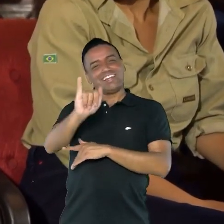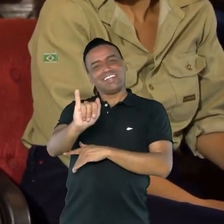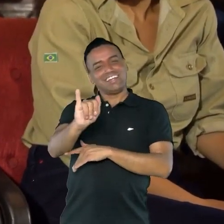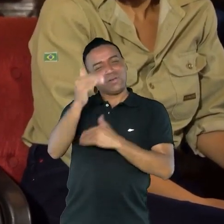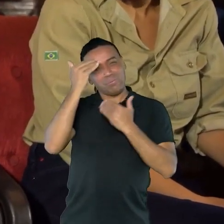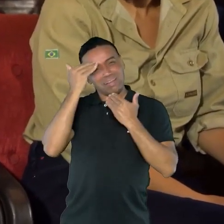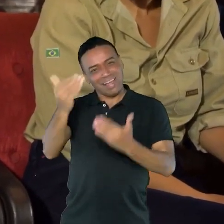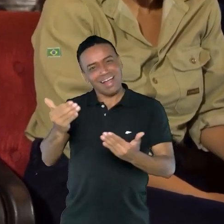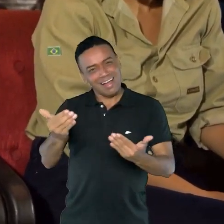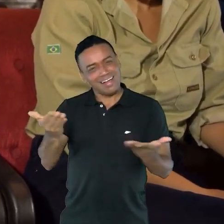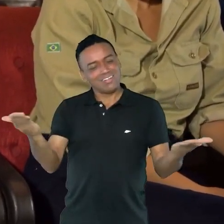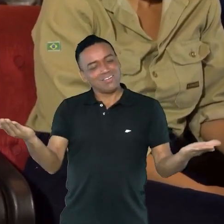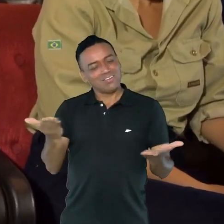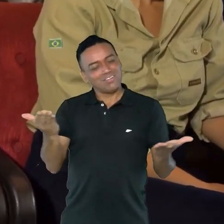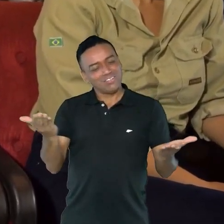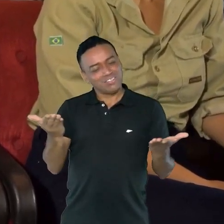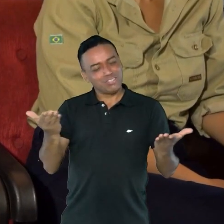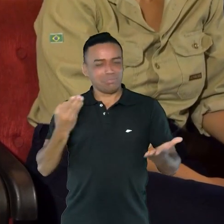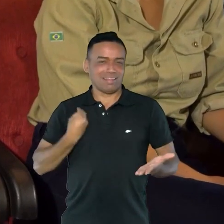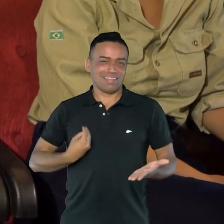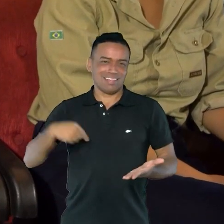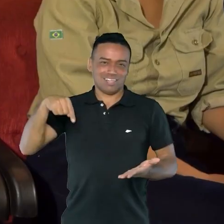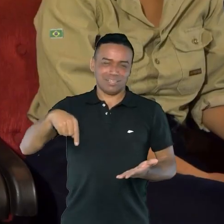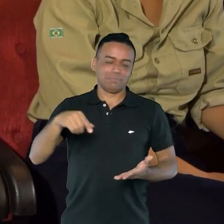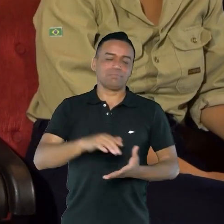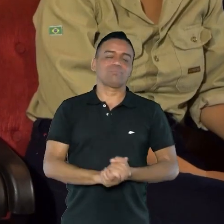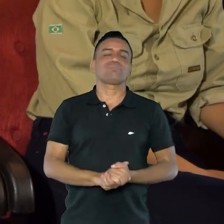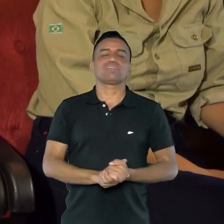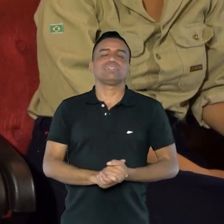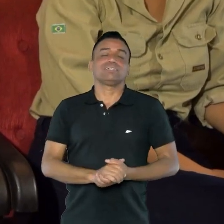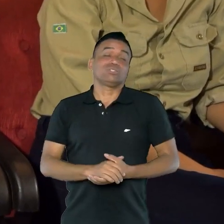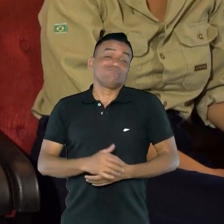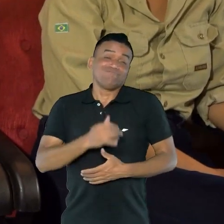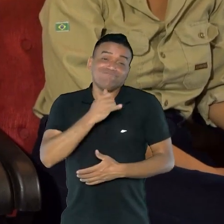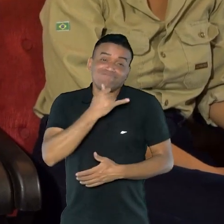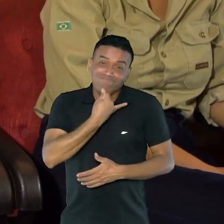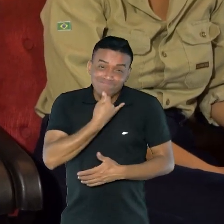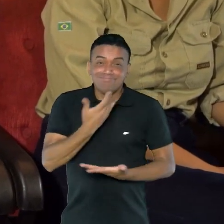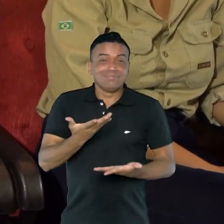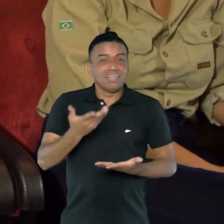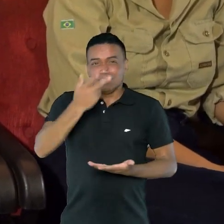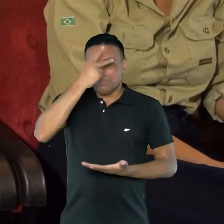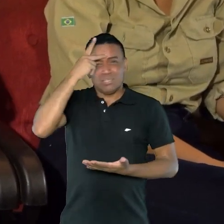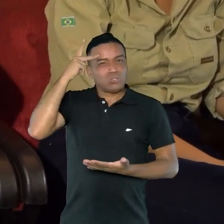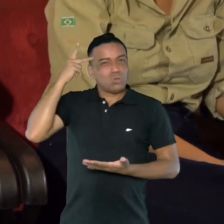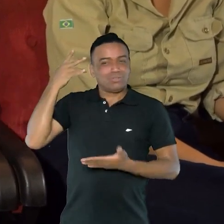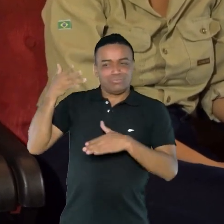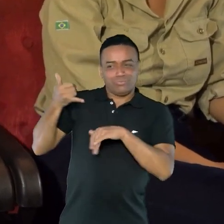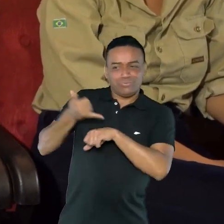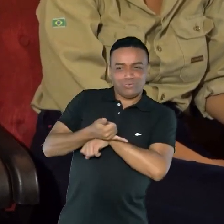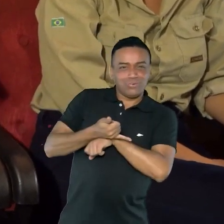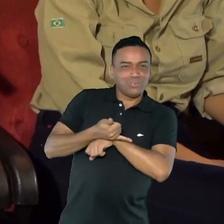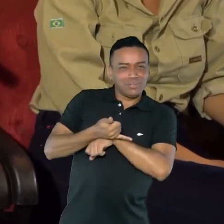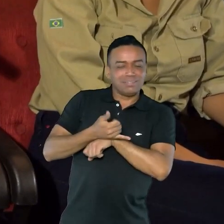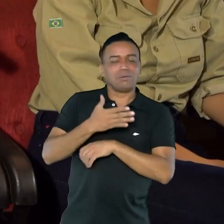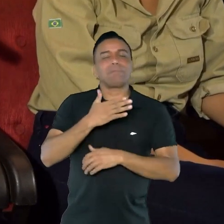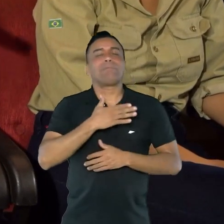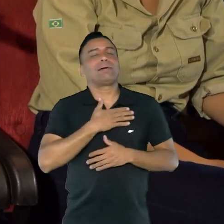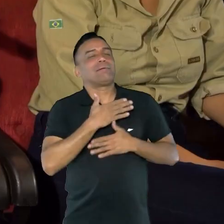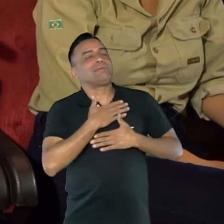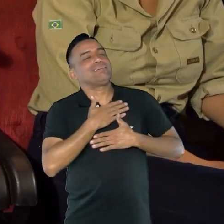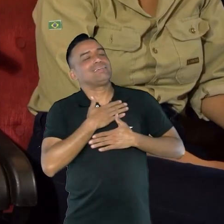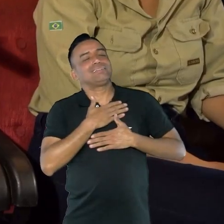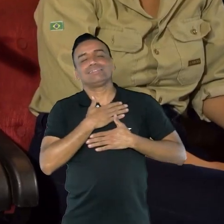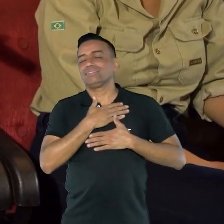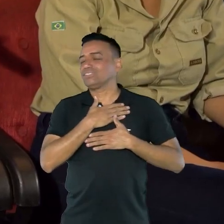Obrigada por estar aqui hoje. Eu sinto muito por quem não veio, sinto de verdade, porque para mim está sendo